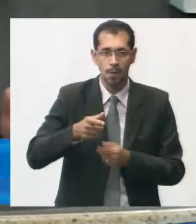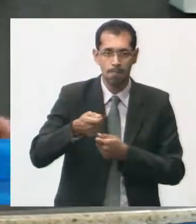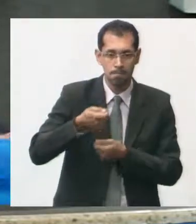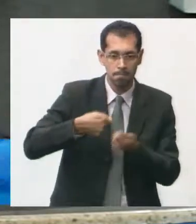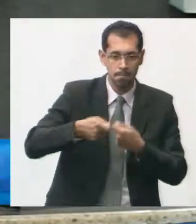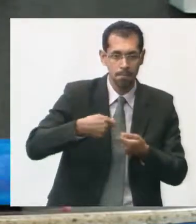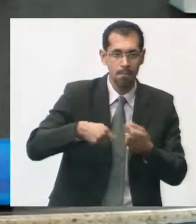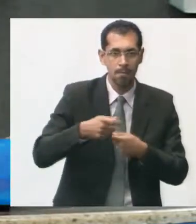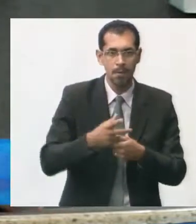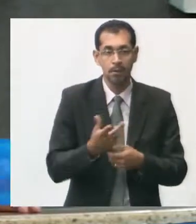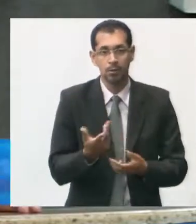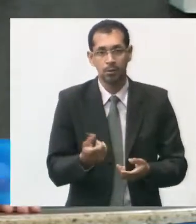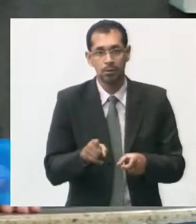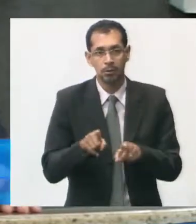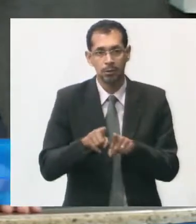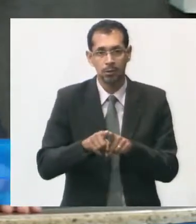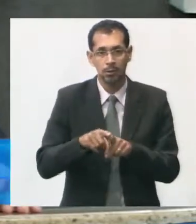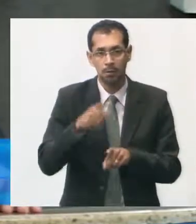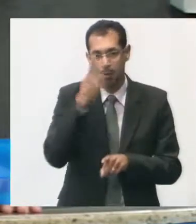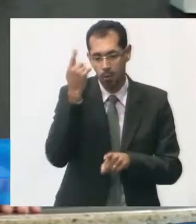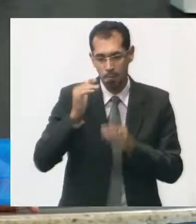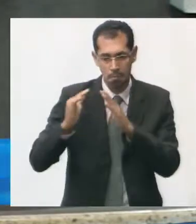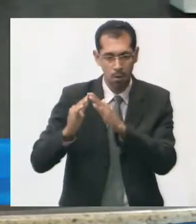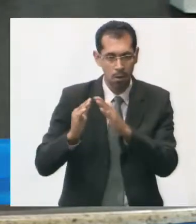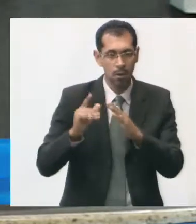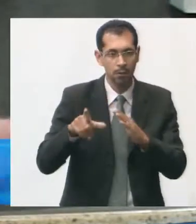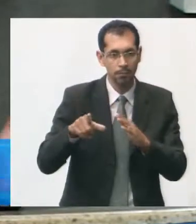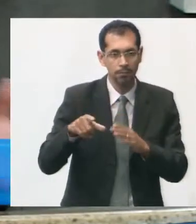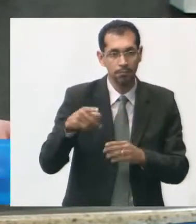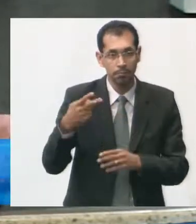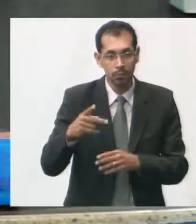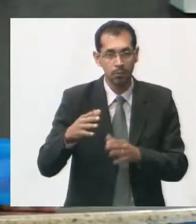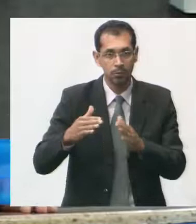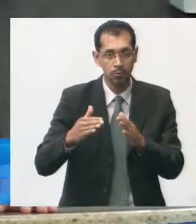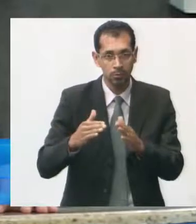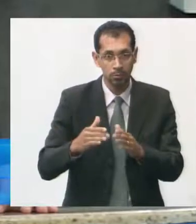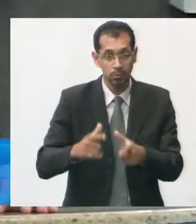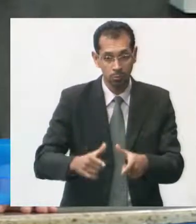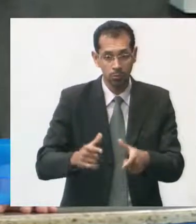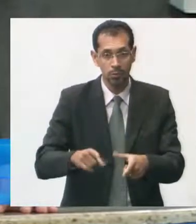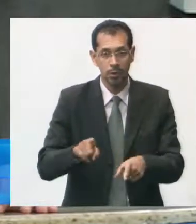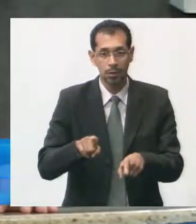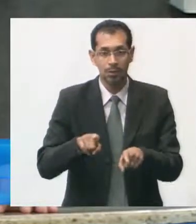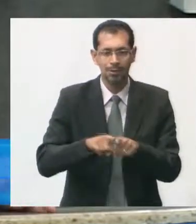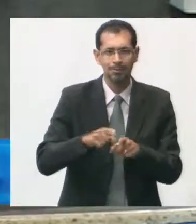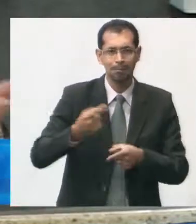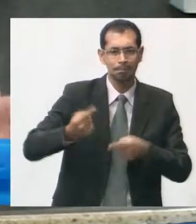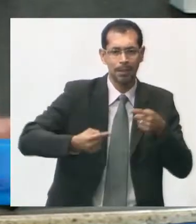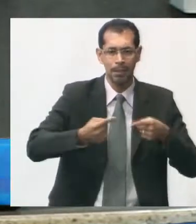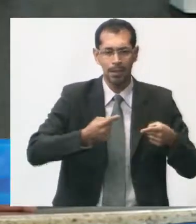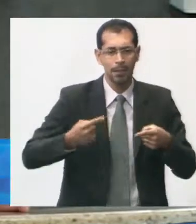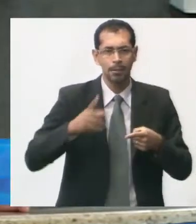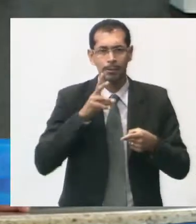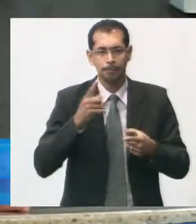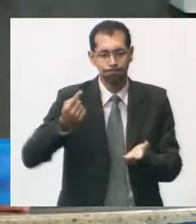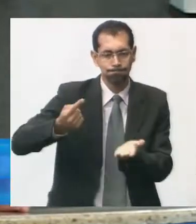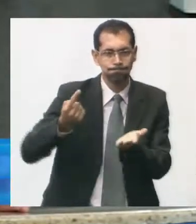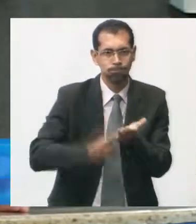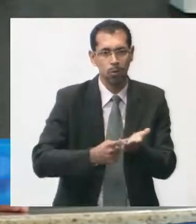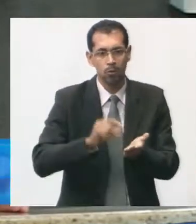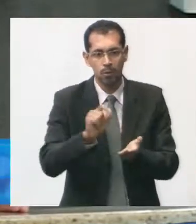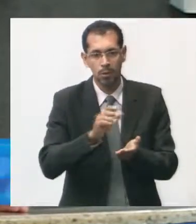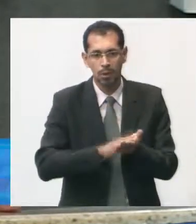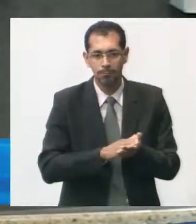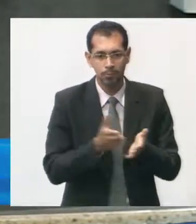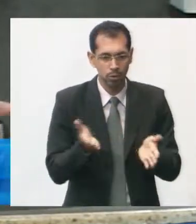seu projeto original, de tirar do canteiro central e rediscute a elaboração de um projeto para o